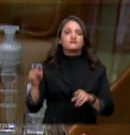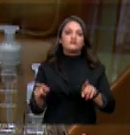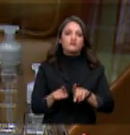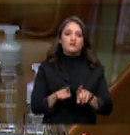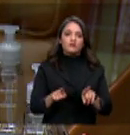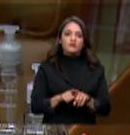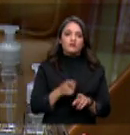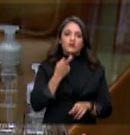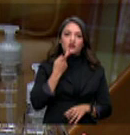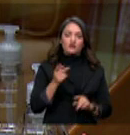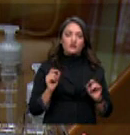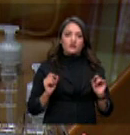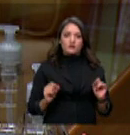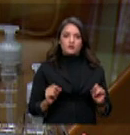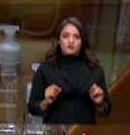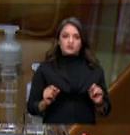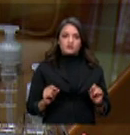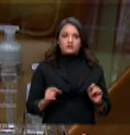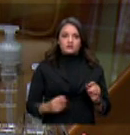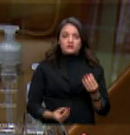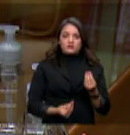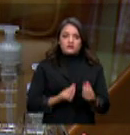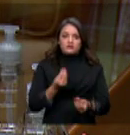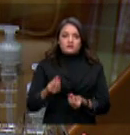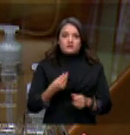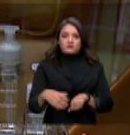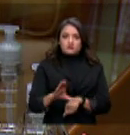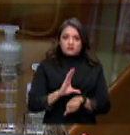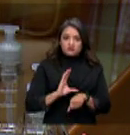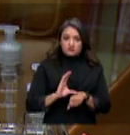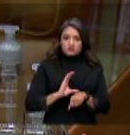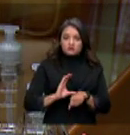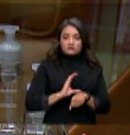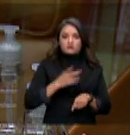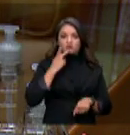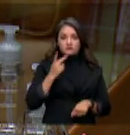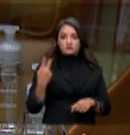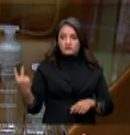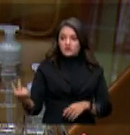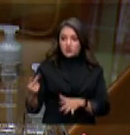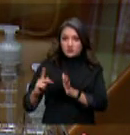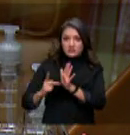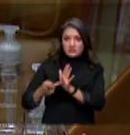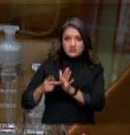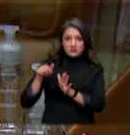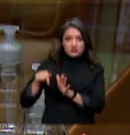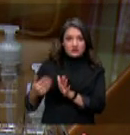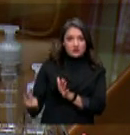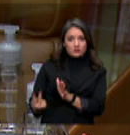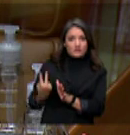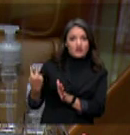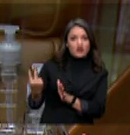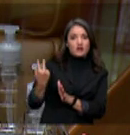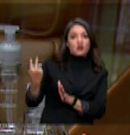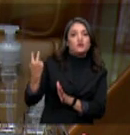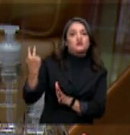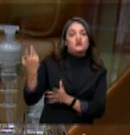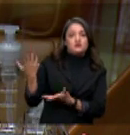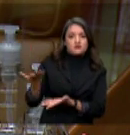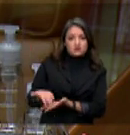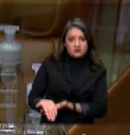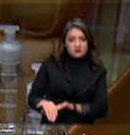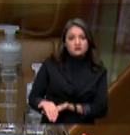uma sinalização da Constituição no sentido da valorização tanto do sindicato como agente de representação, como organismo